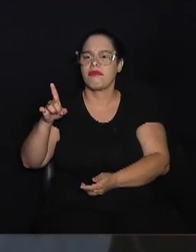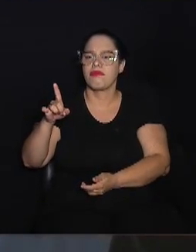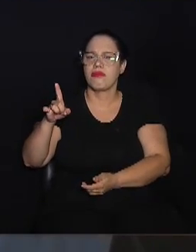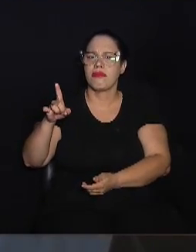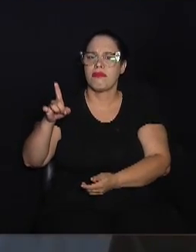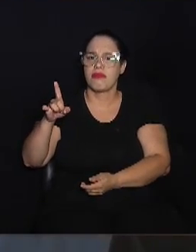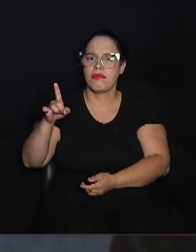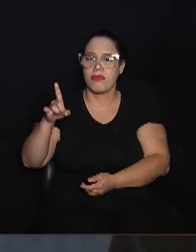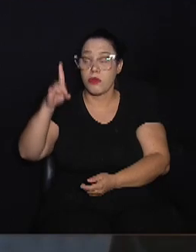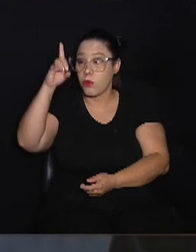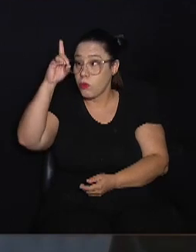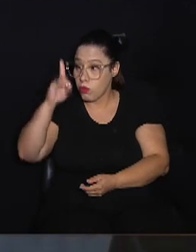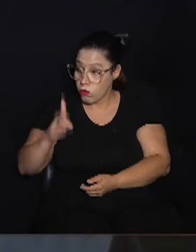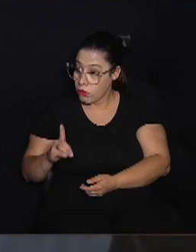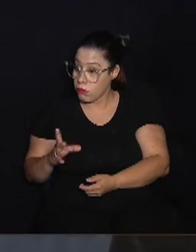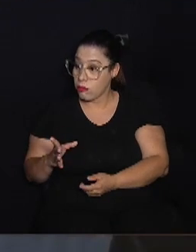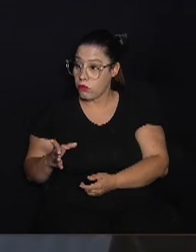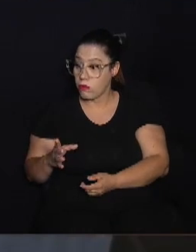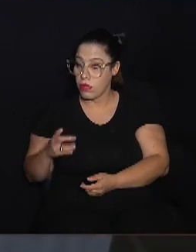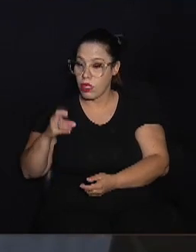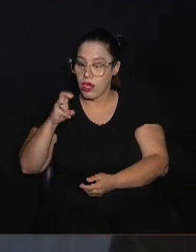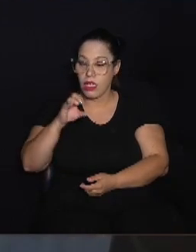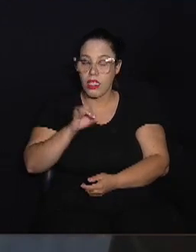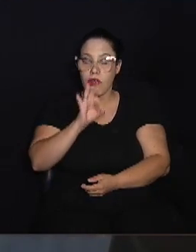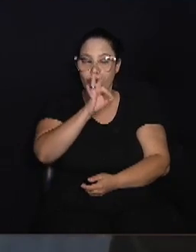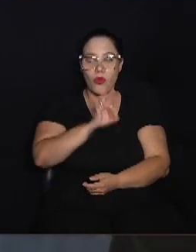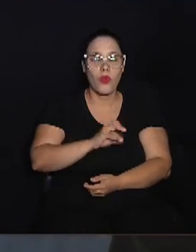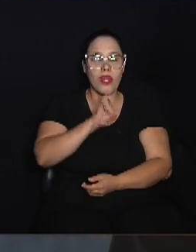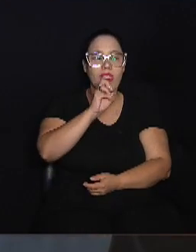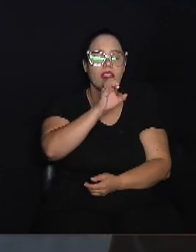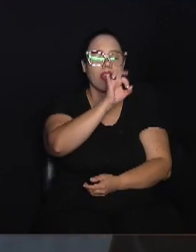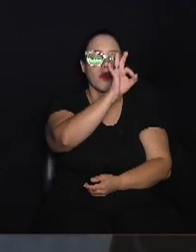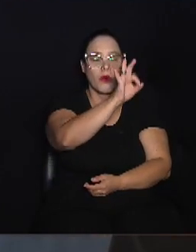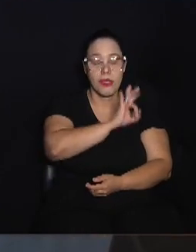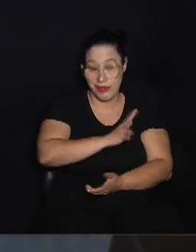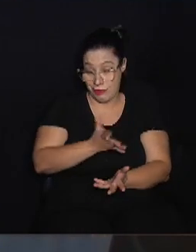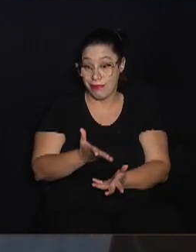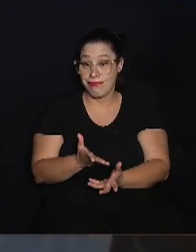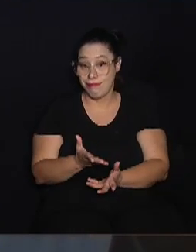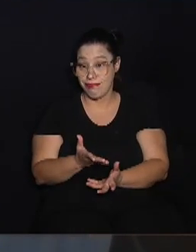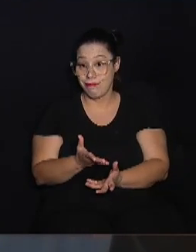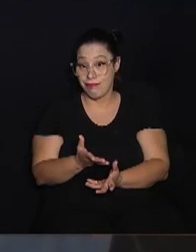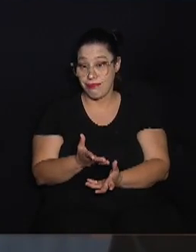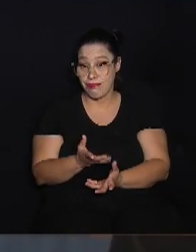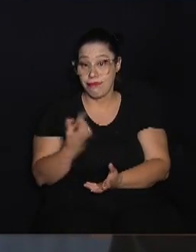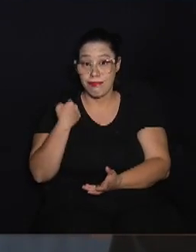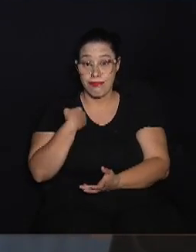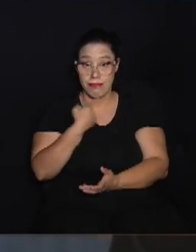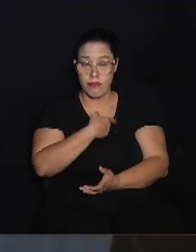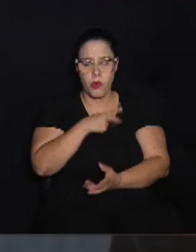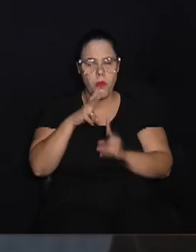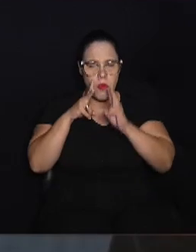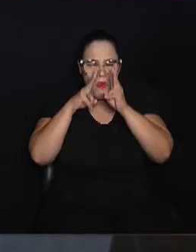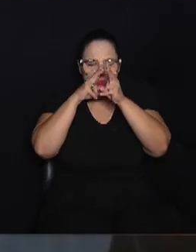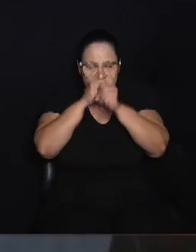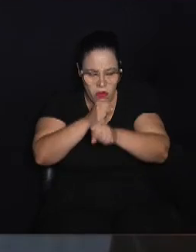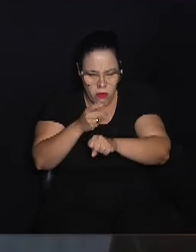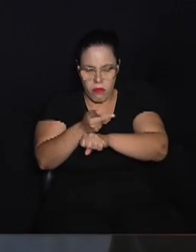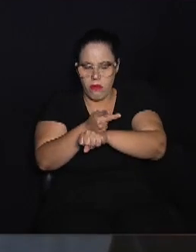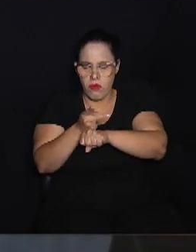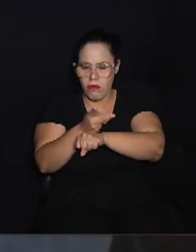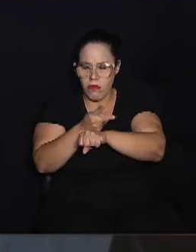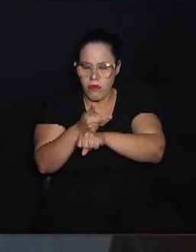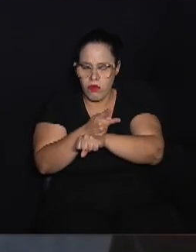uma diretoria 50-50. para nós termos força para buscar